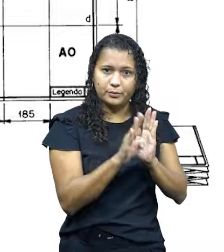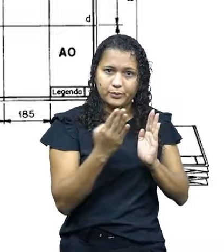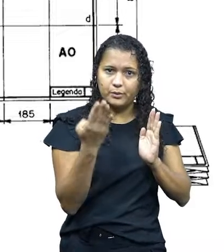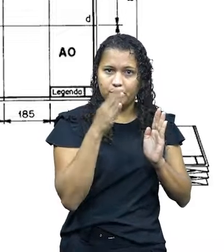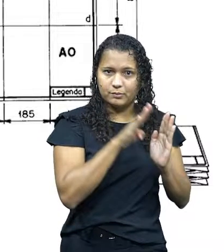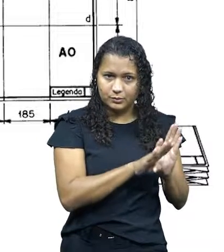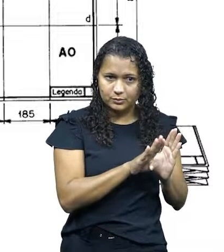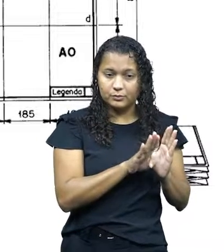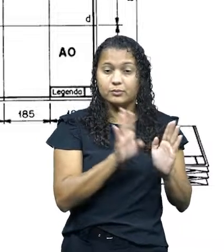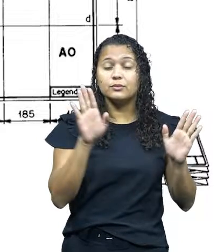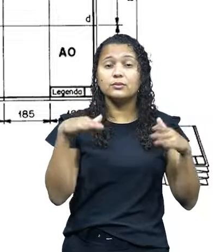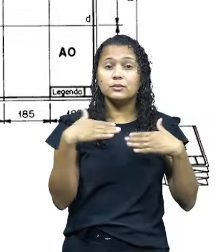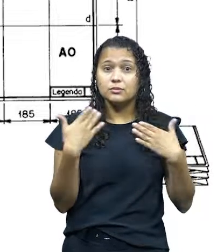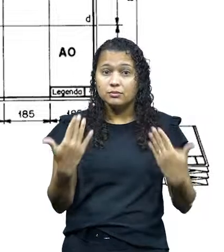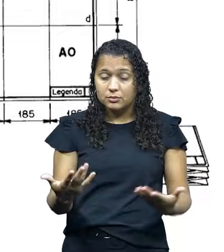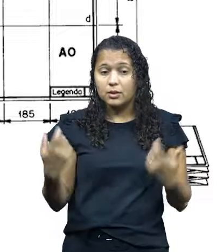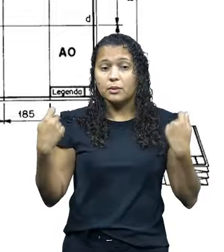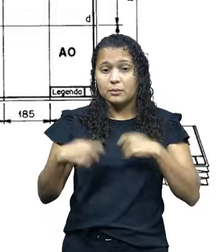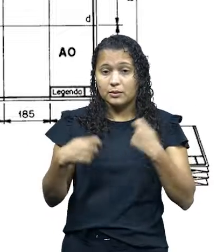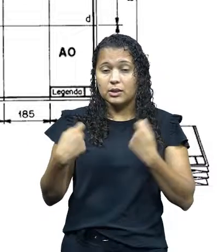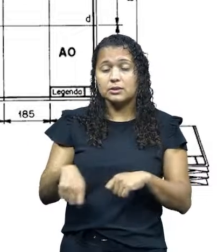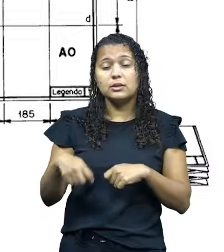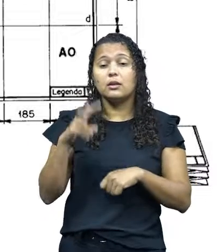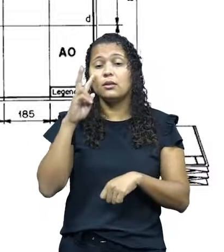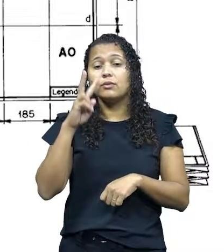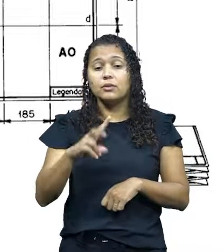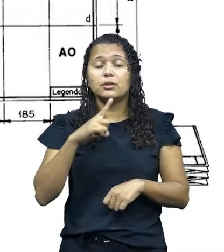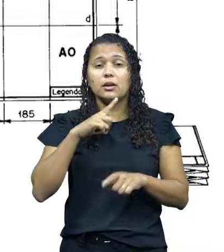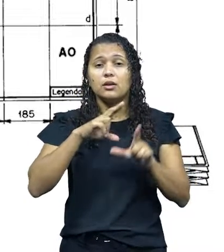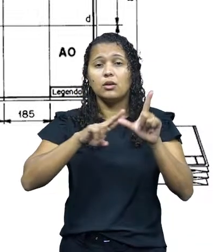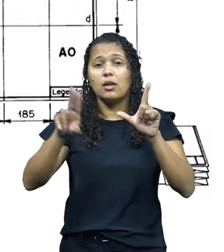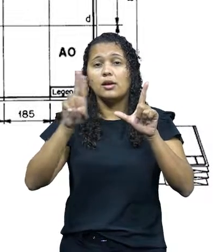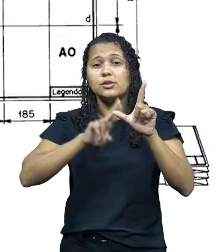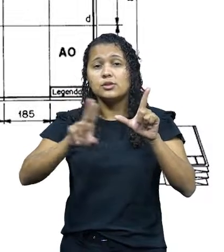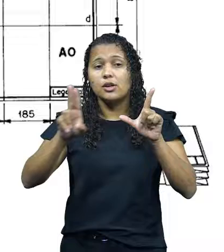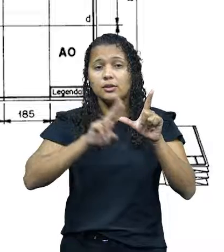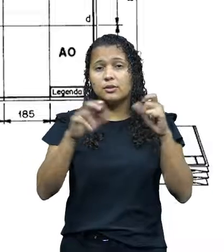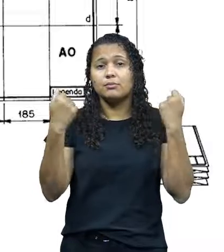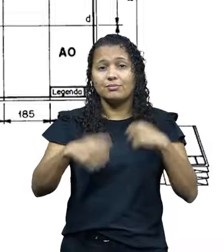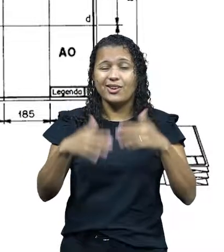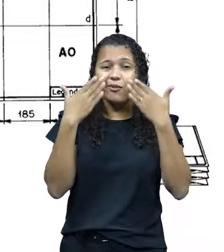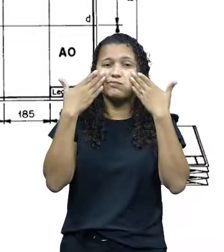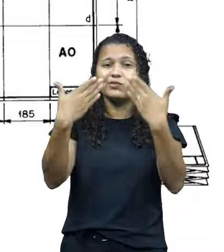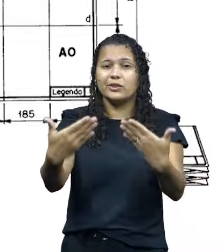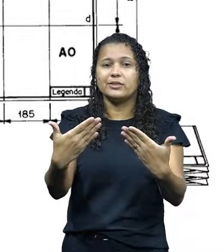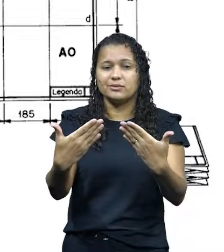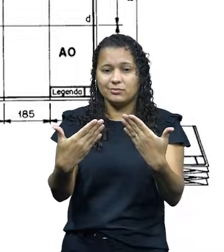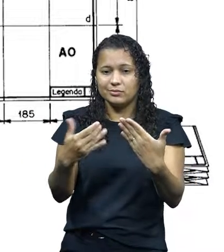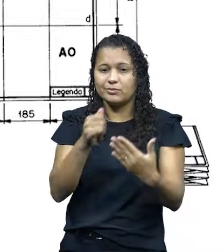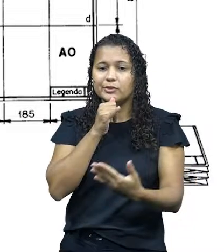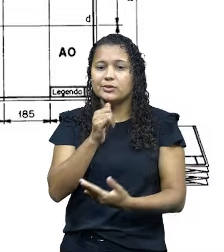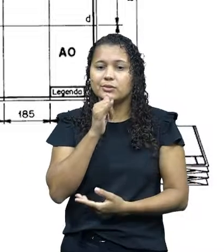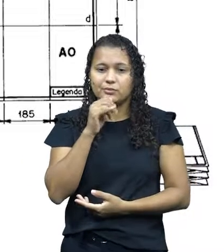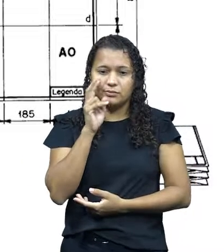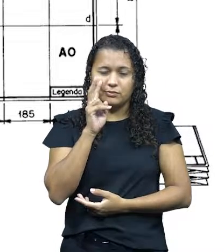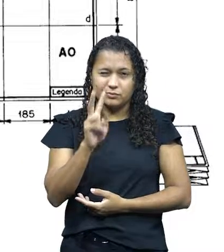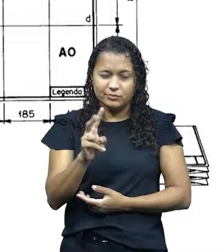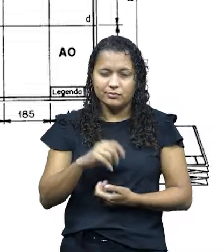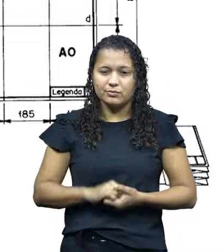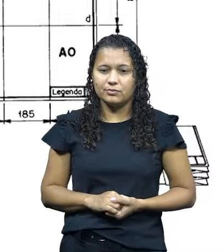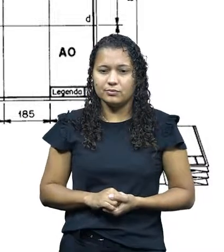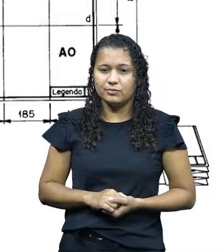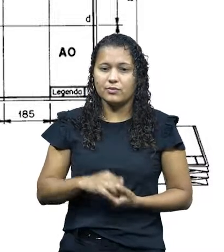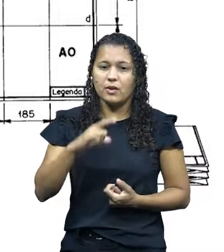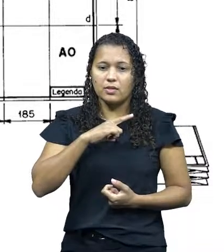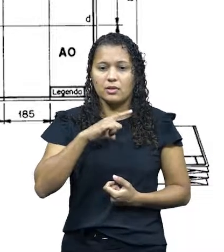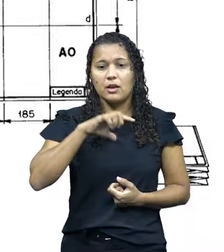ser dobradas de modo a deixar visível a legenda. Observem o nosso exemplo no desenho, ele traz o